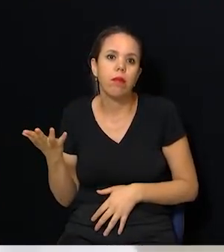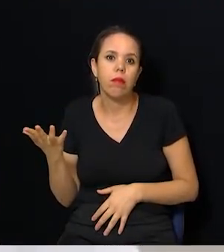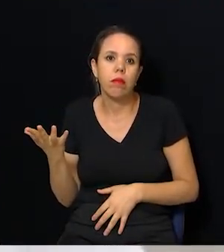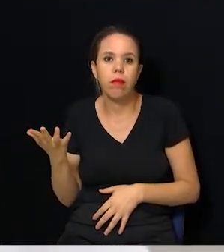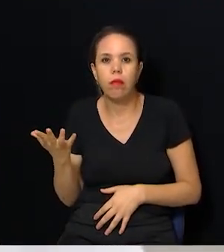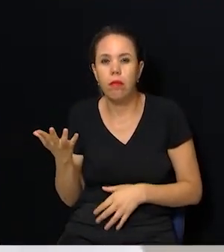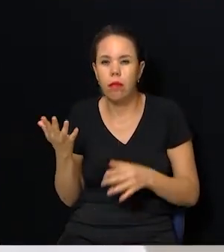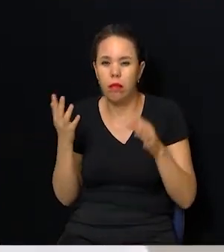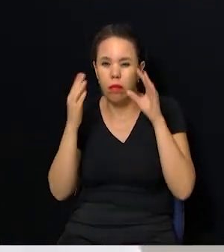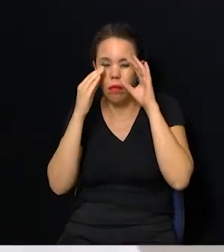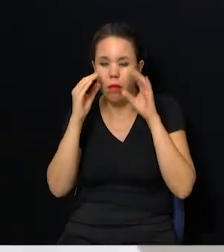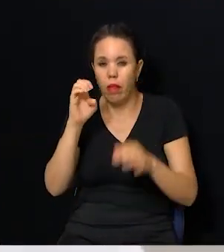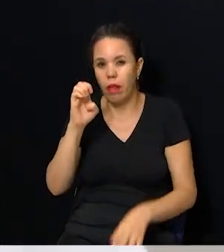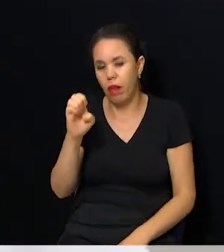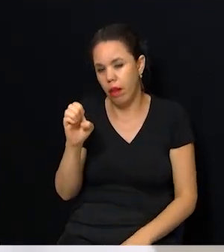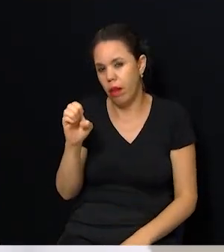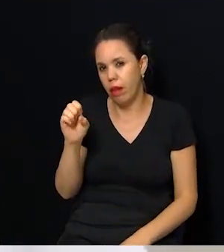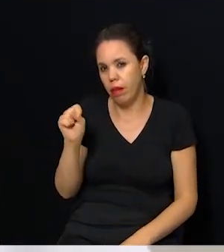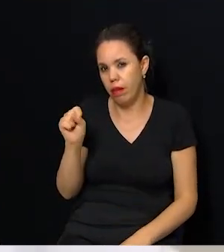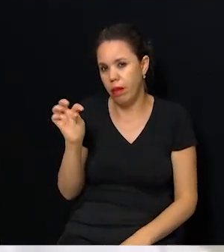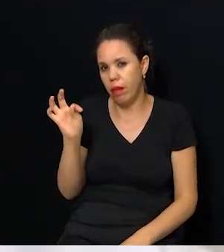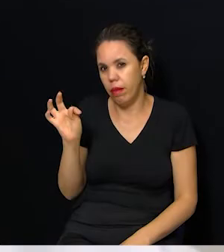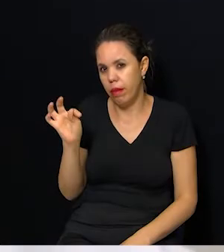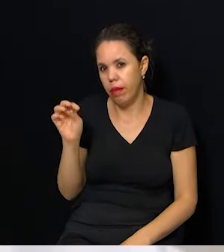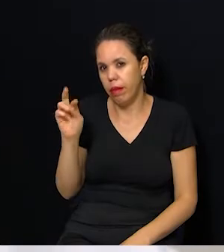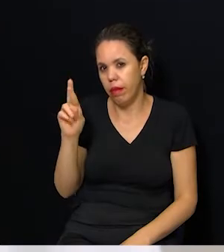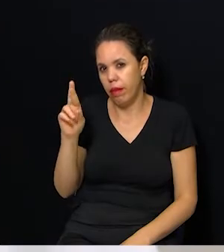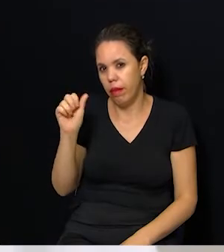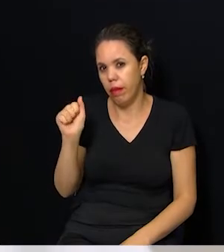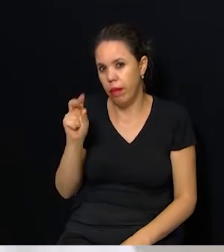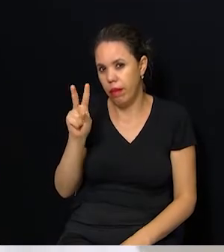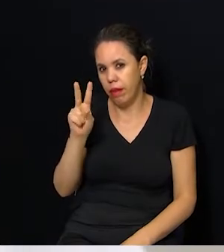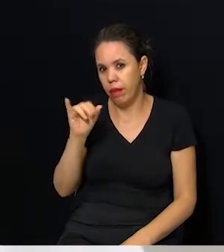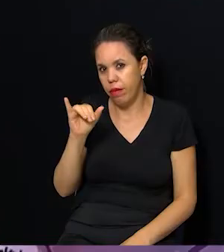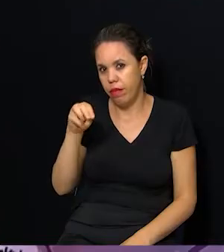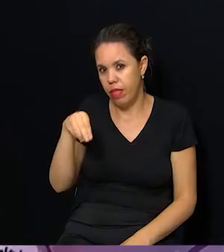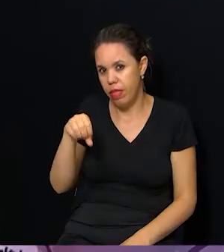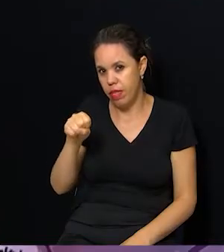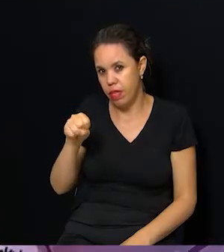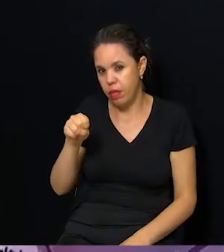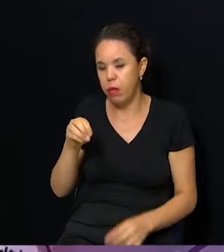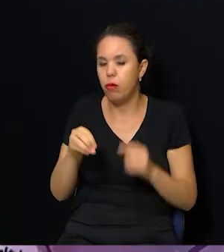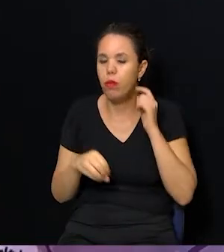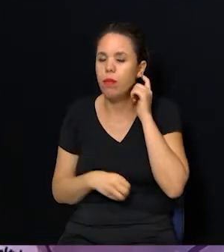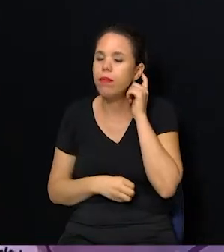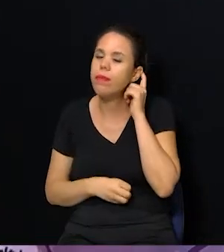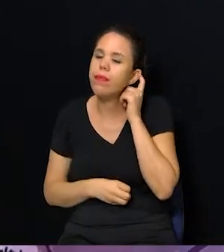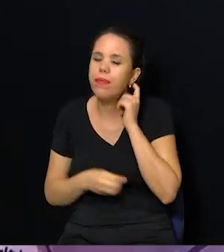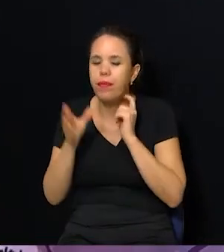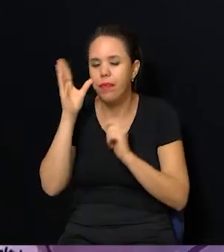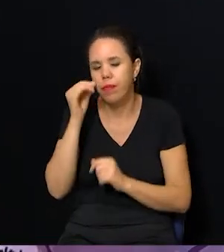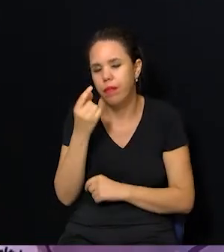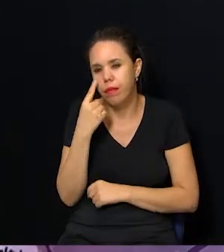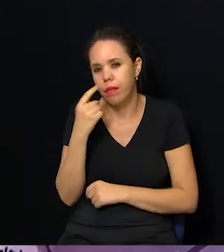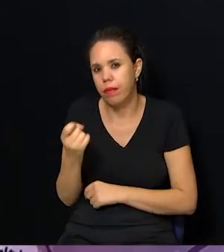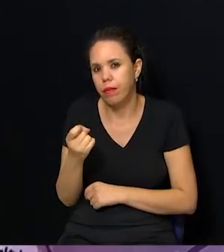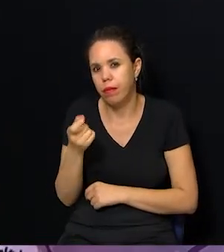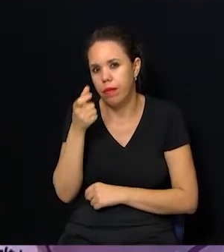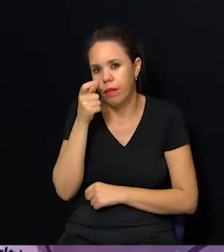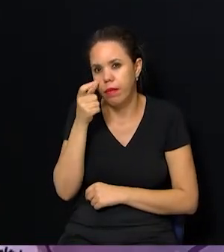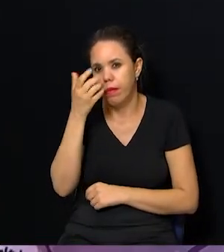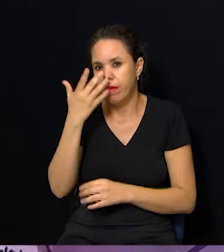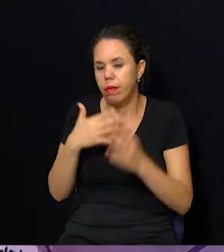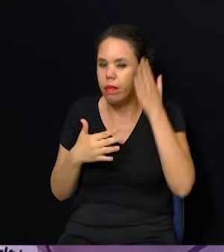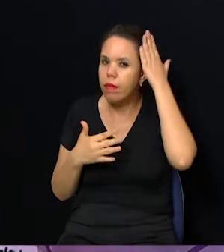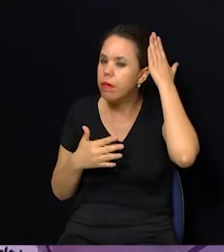acontece o estrabismo, é muito interessante, ou não digo interessante no sentido curioso, mas interessante de se observar quando a criança